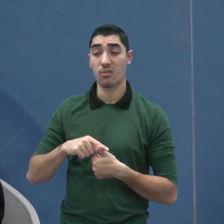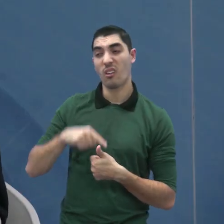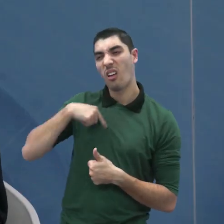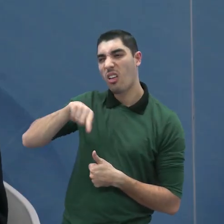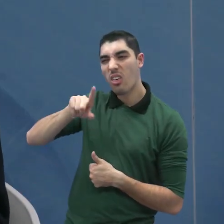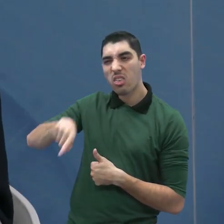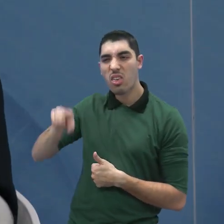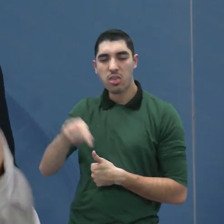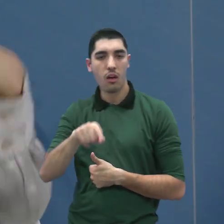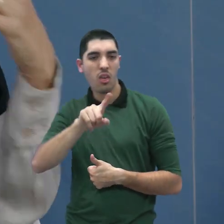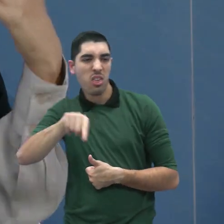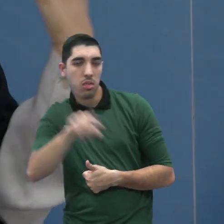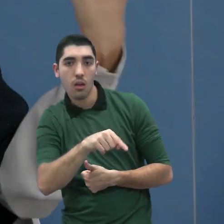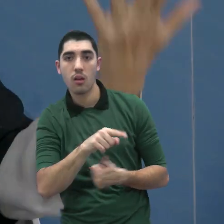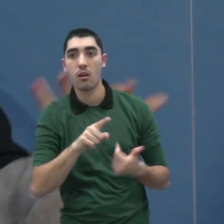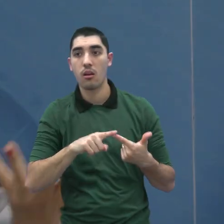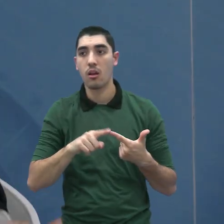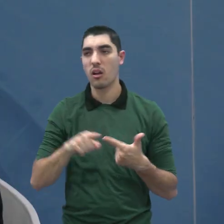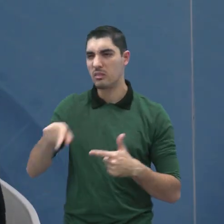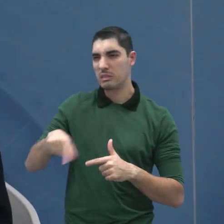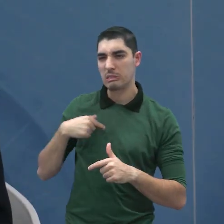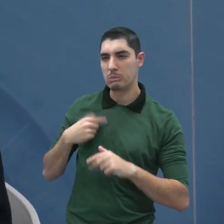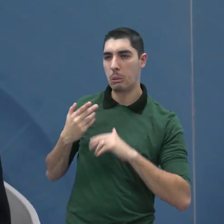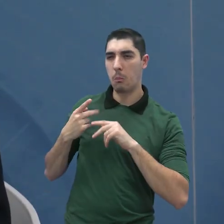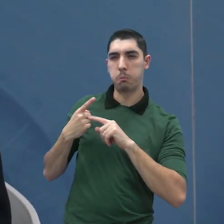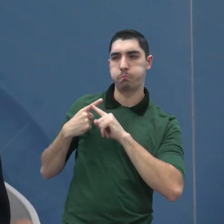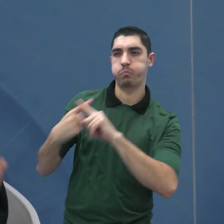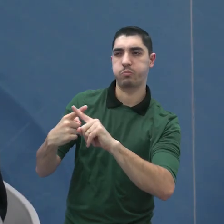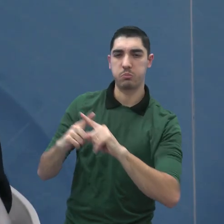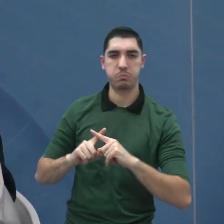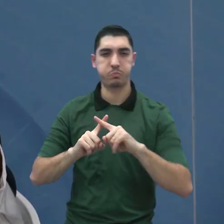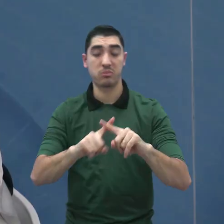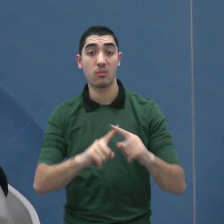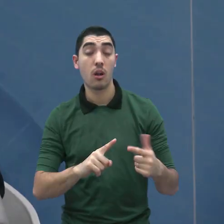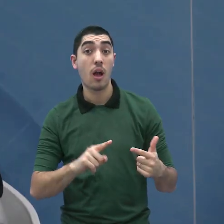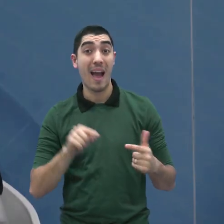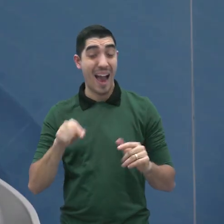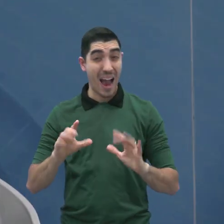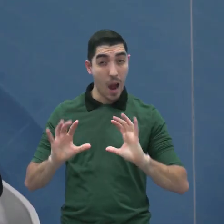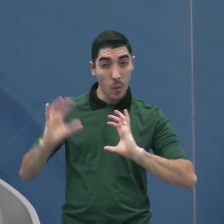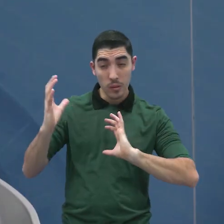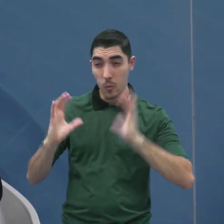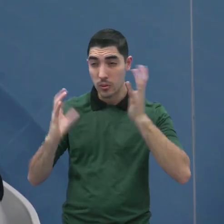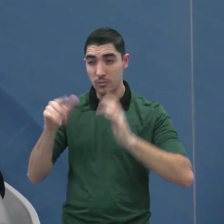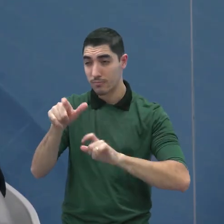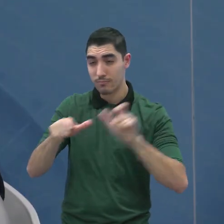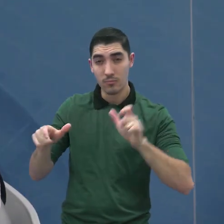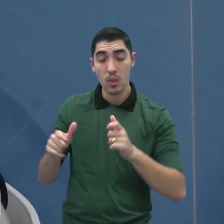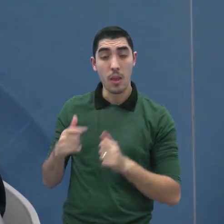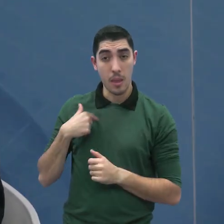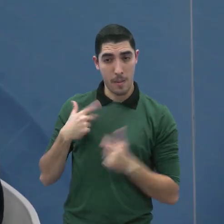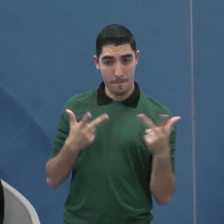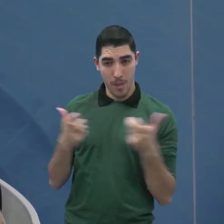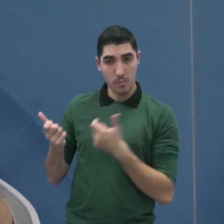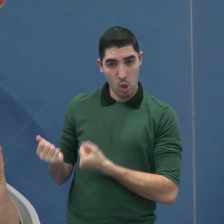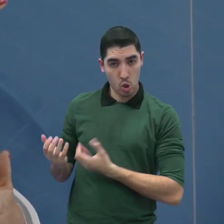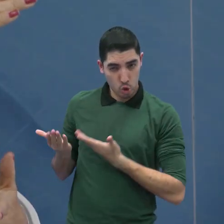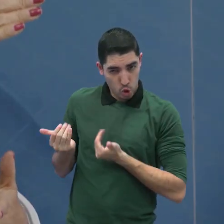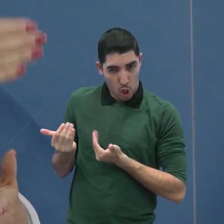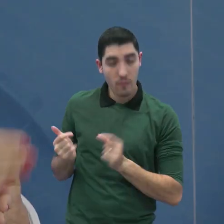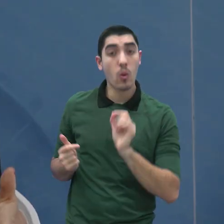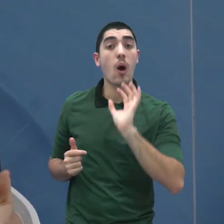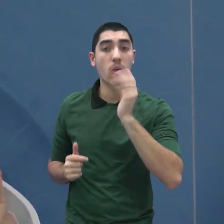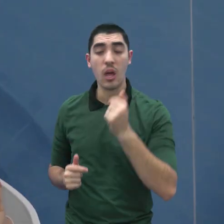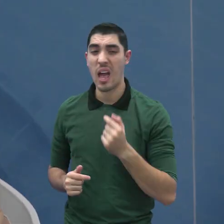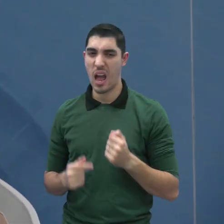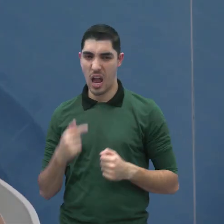cancelamento, causa muito impacto. E aí o que eu vejo, por exemplo, dos jovens, eu não faço para não